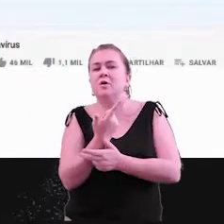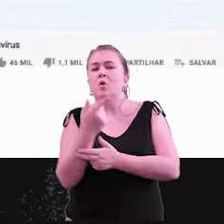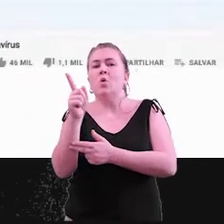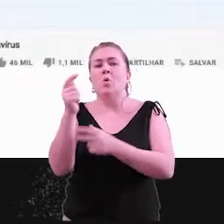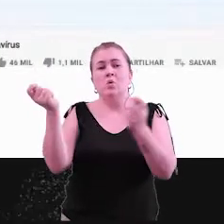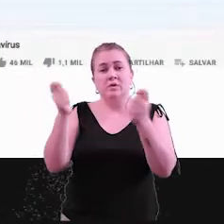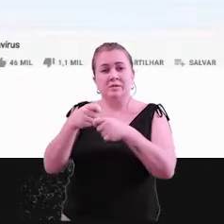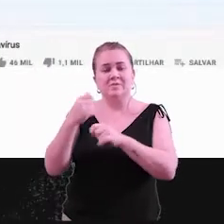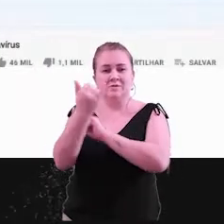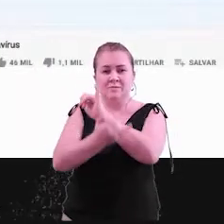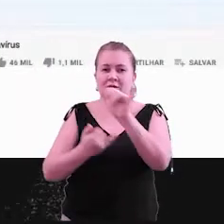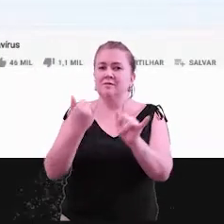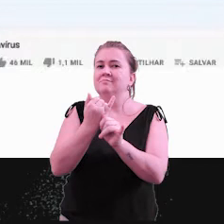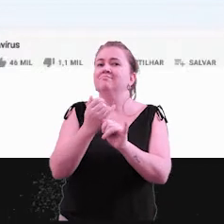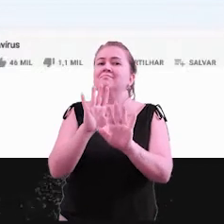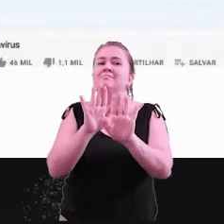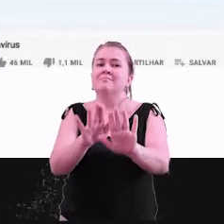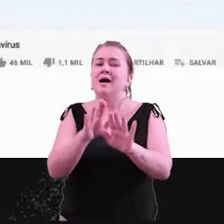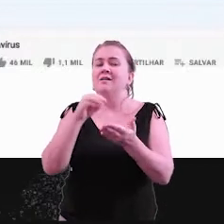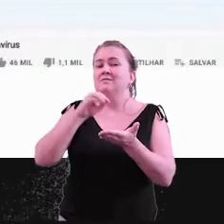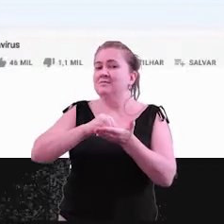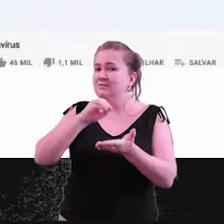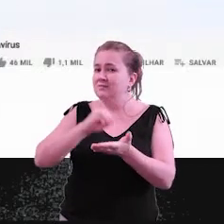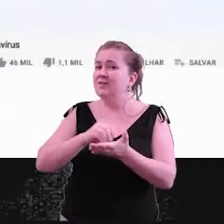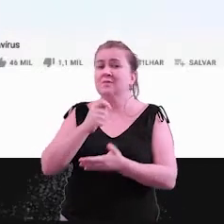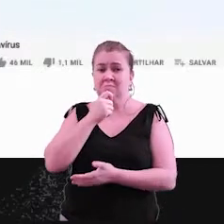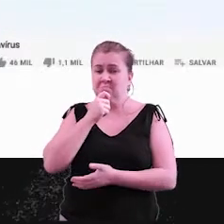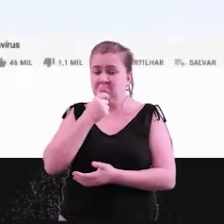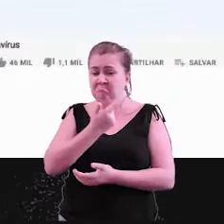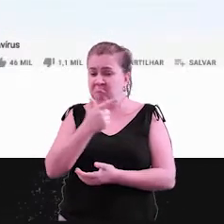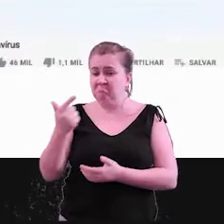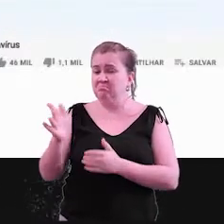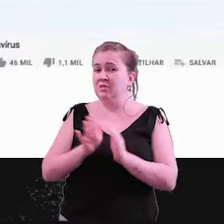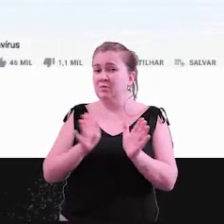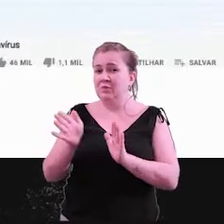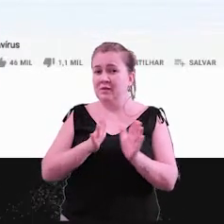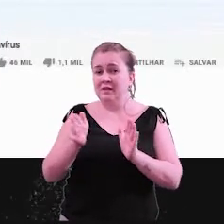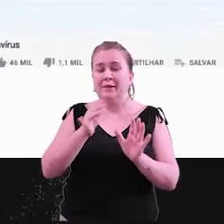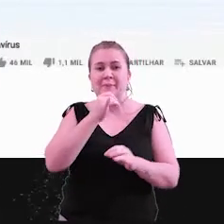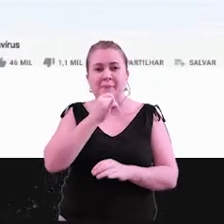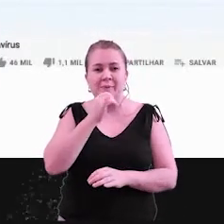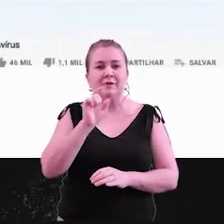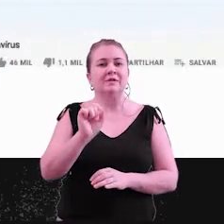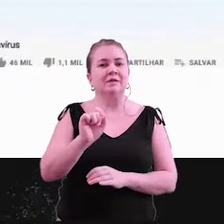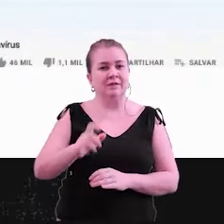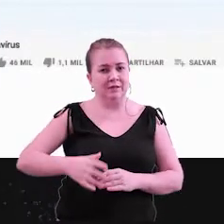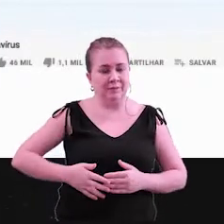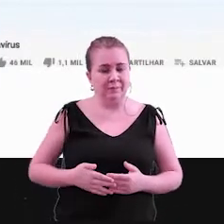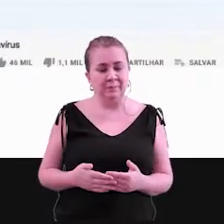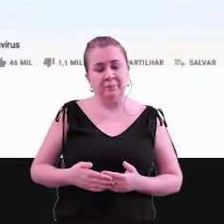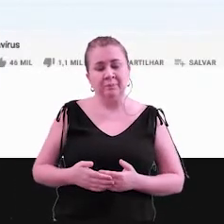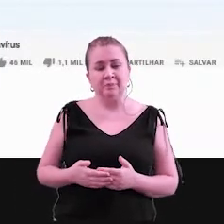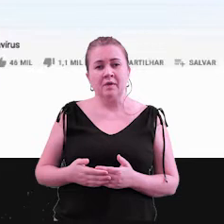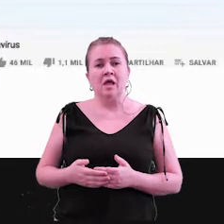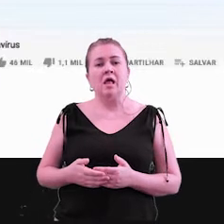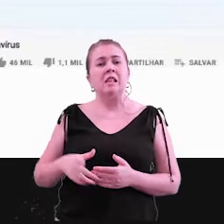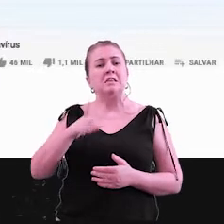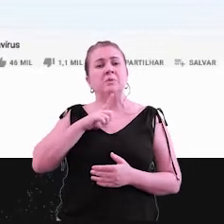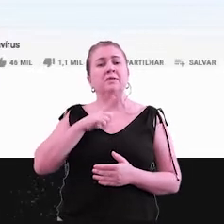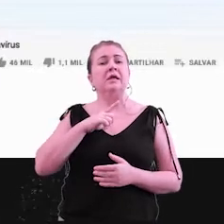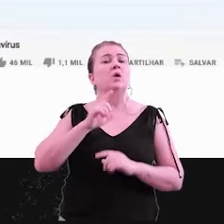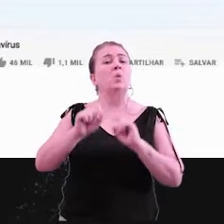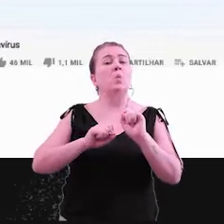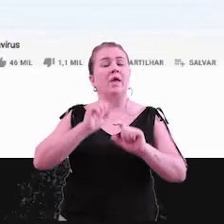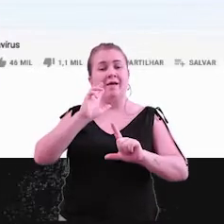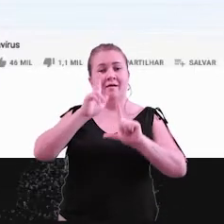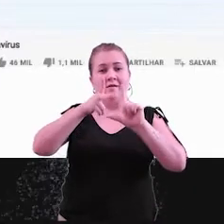científica na internet que não têm ainda ações de acessibilidade. Por exemplo, eu trouxe aqui as